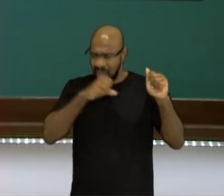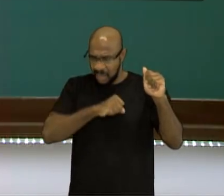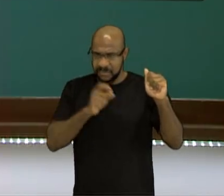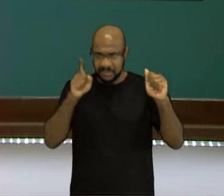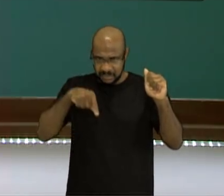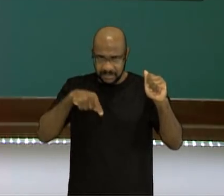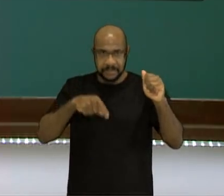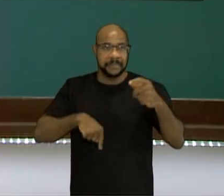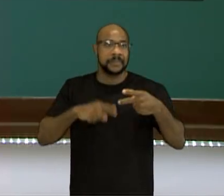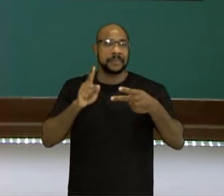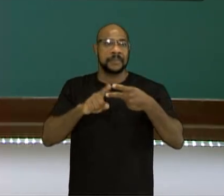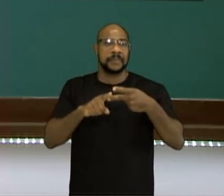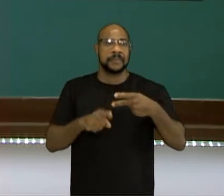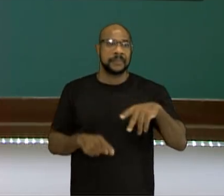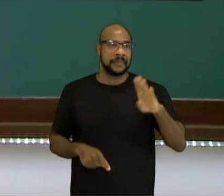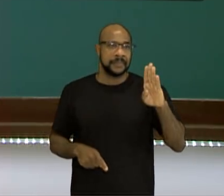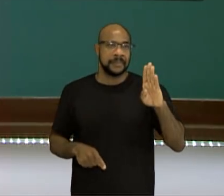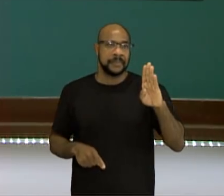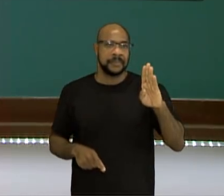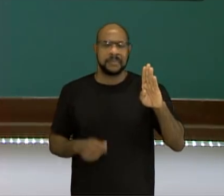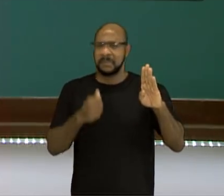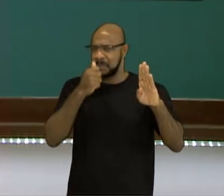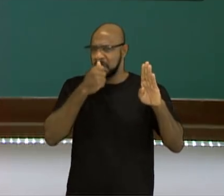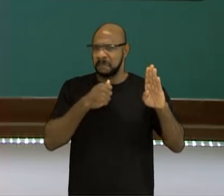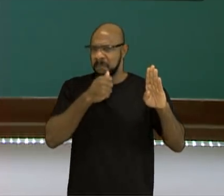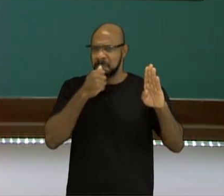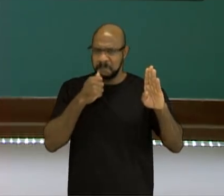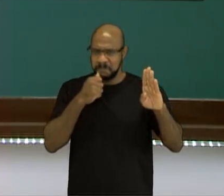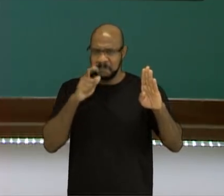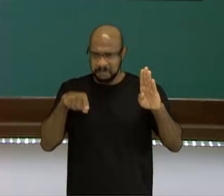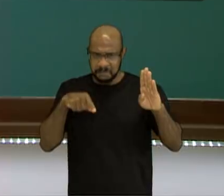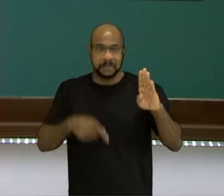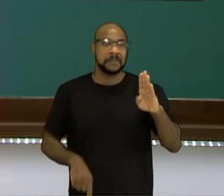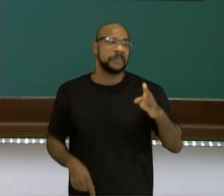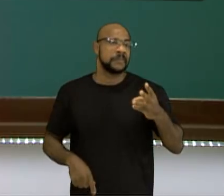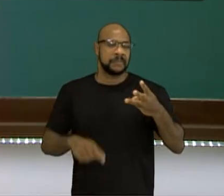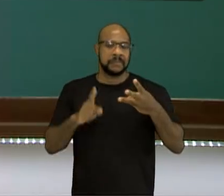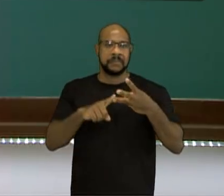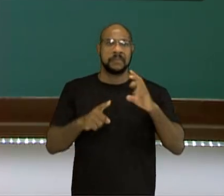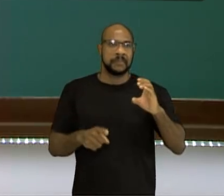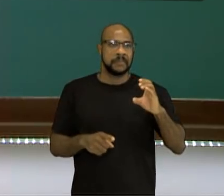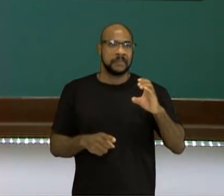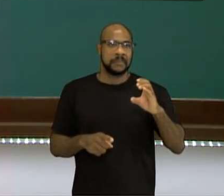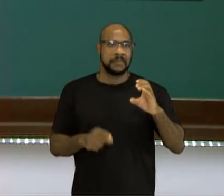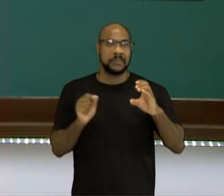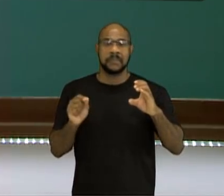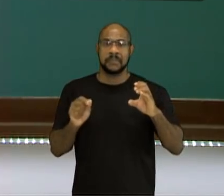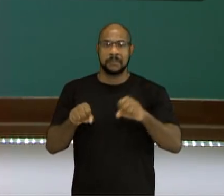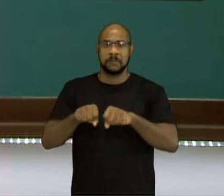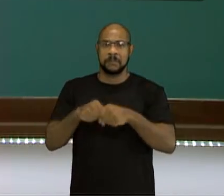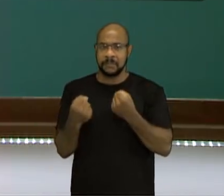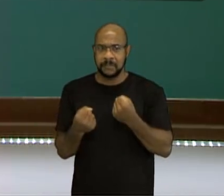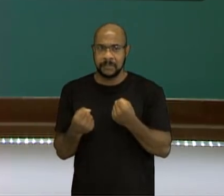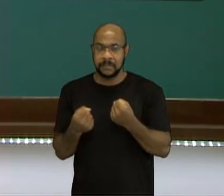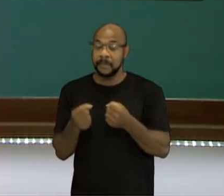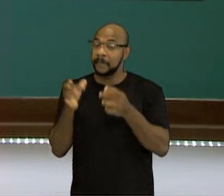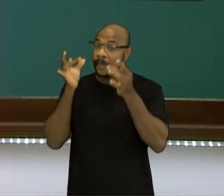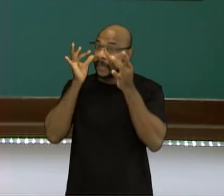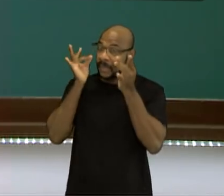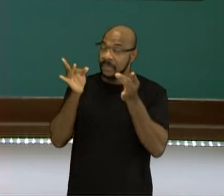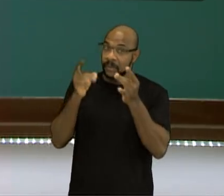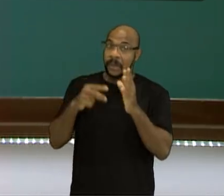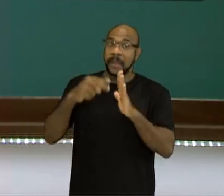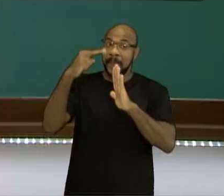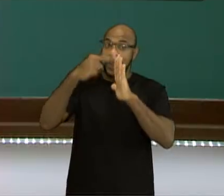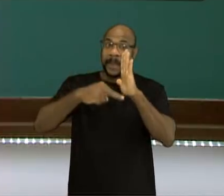rápido? Será que é a letra B, jejum? Ou será que é a letra C, quebra? Presta atenção, leia